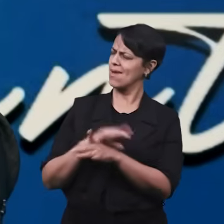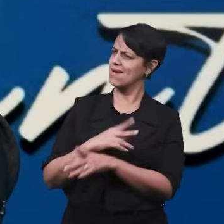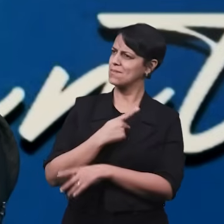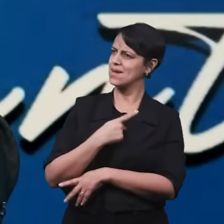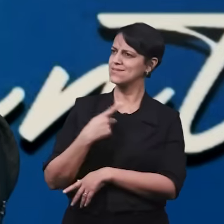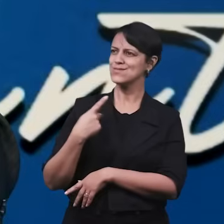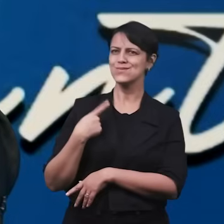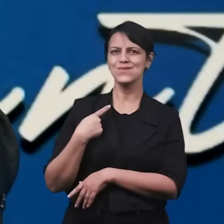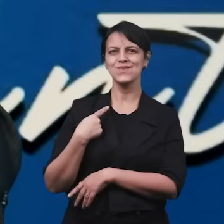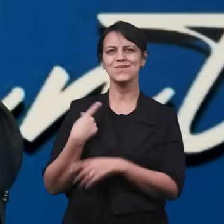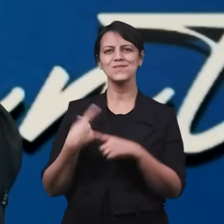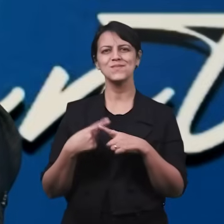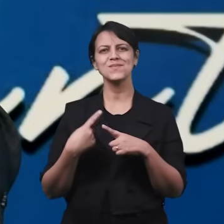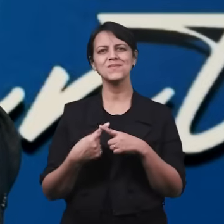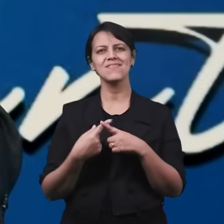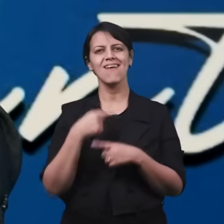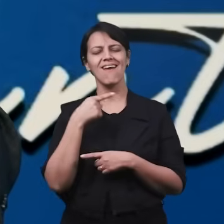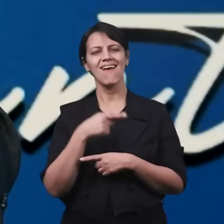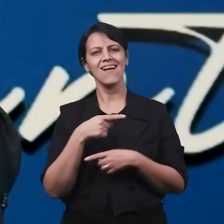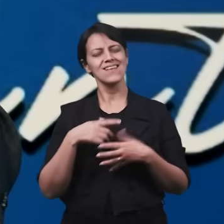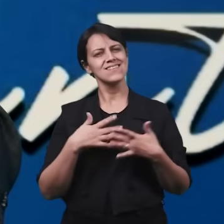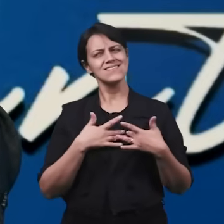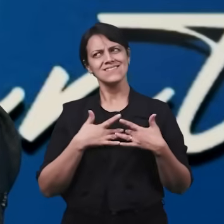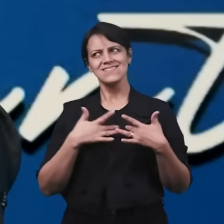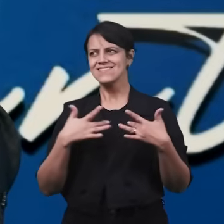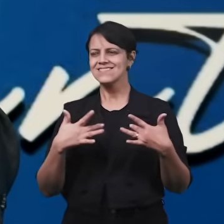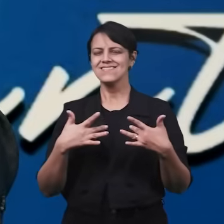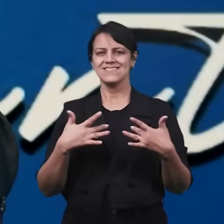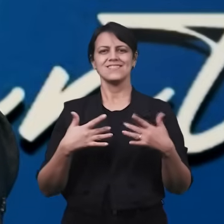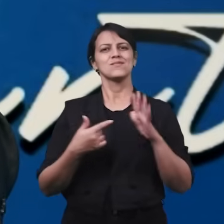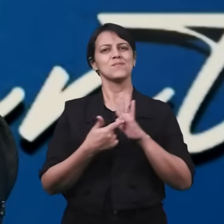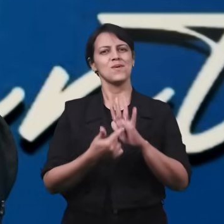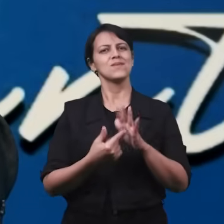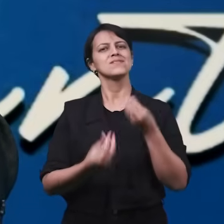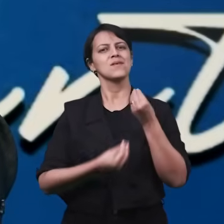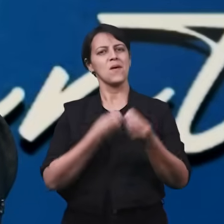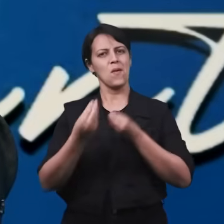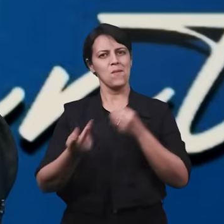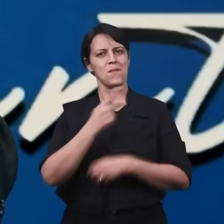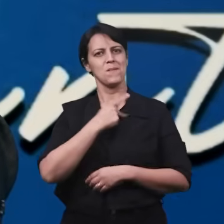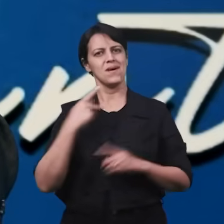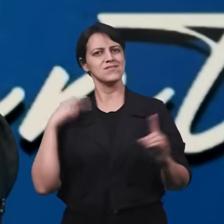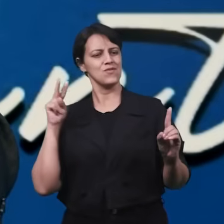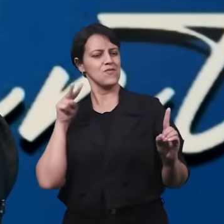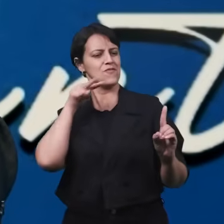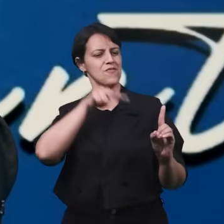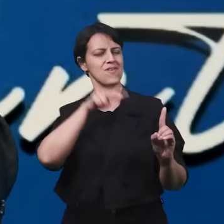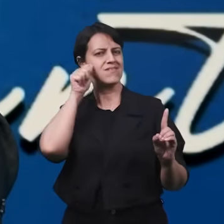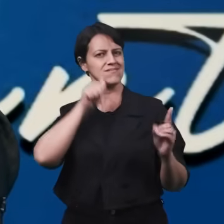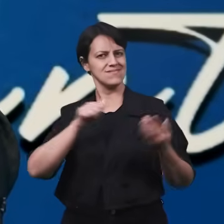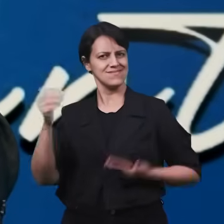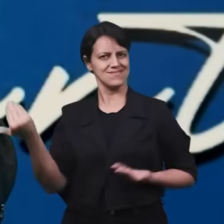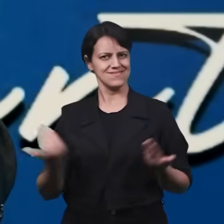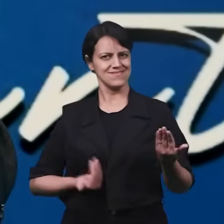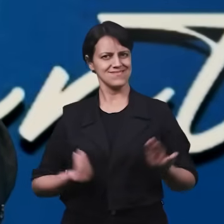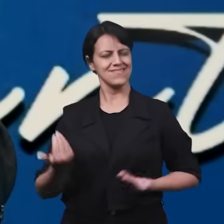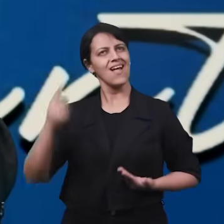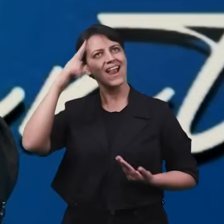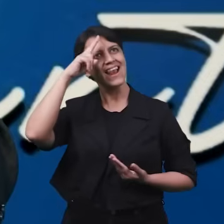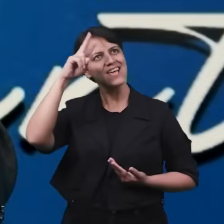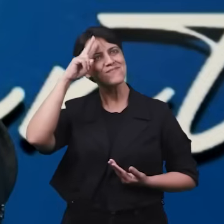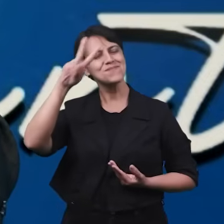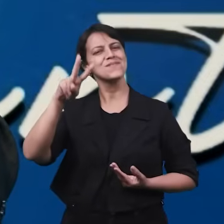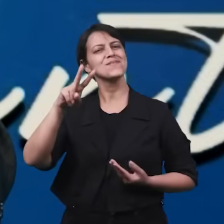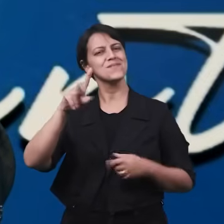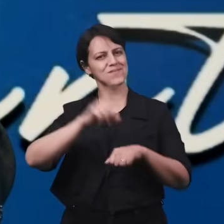ouviu quando nós falamos como pastores sobre a ética na vida das senhoras da igreja. Então ela se sentiu, lembrou-se, né,